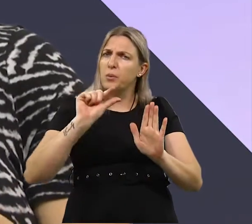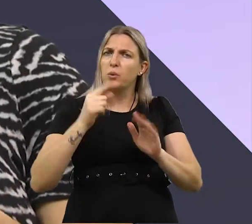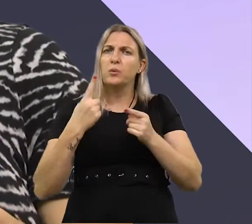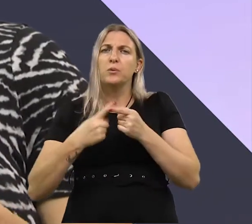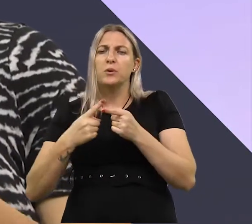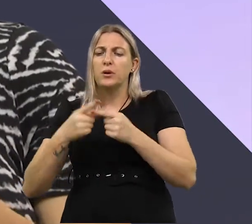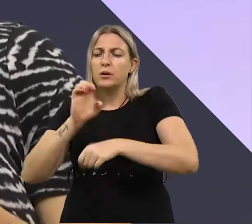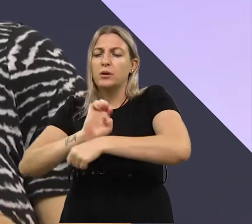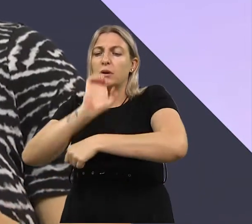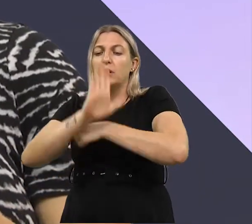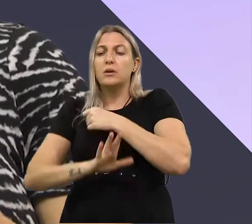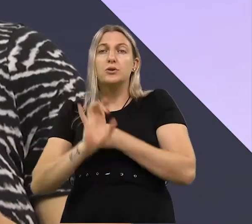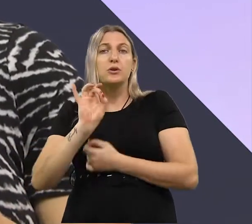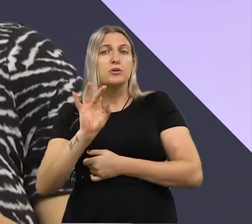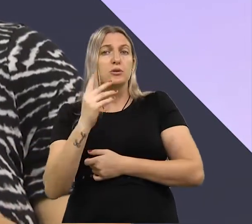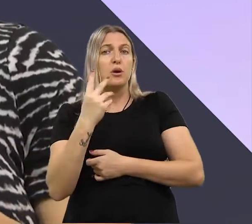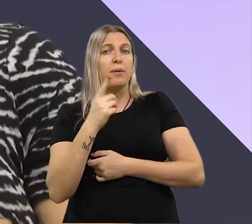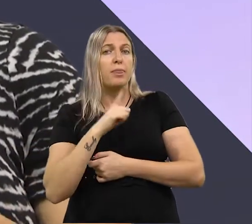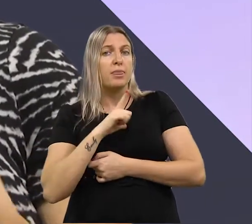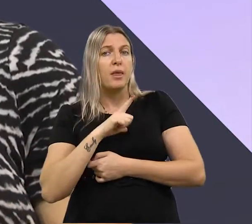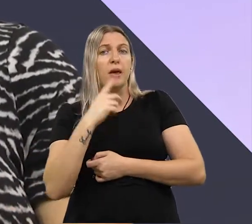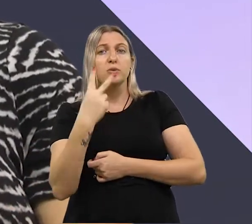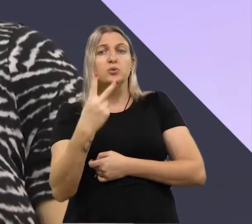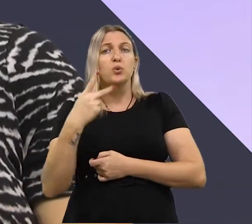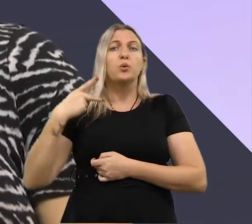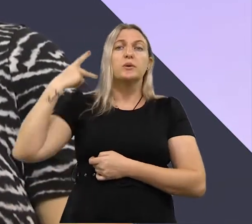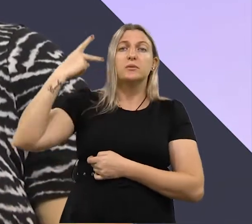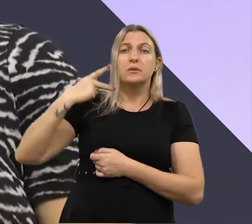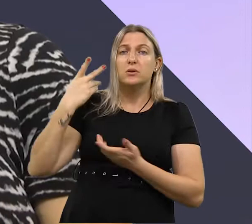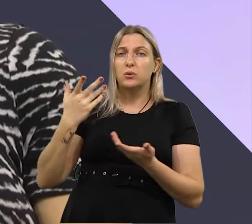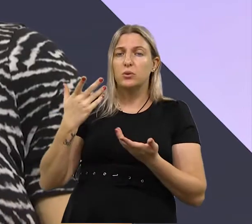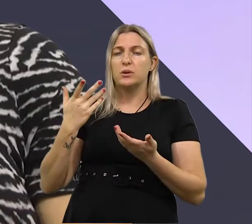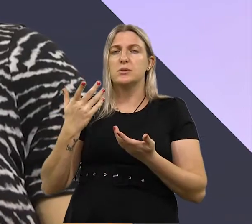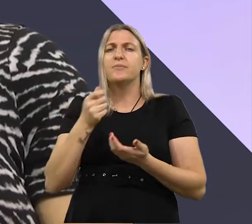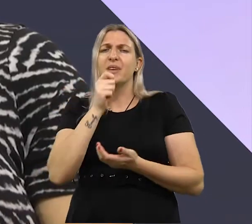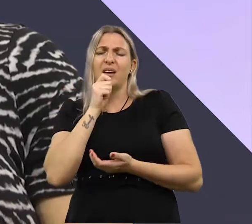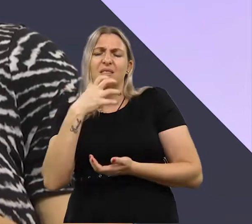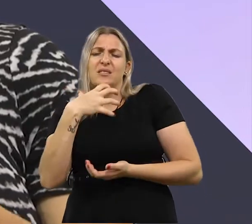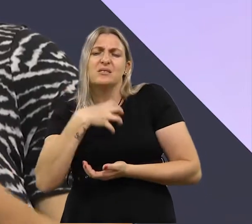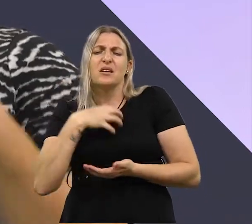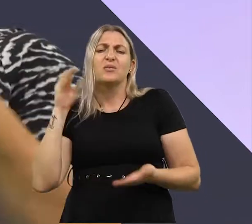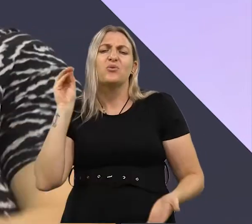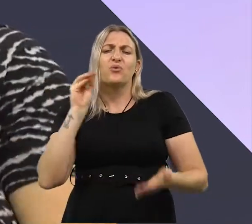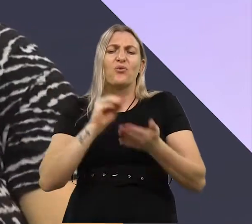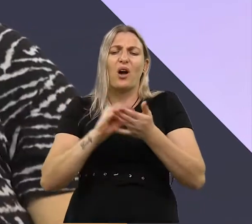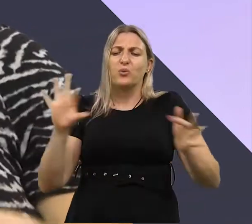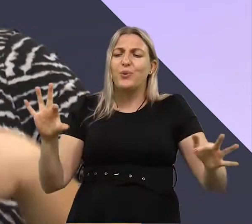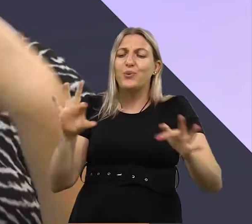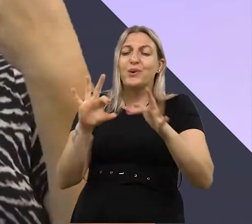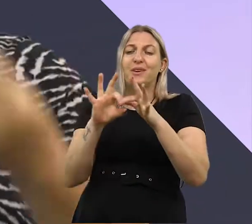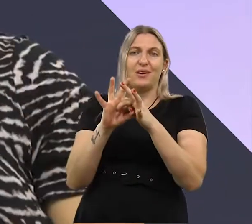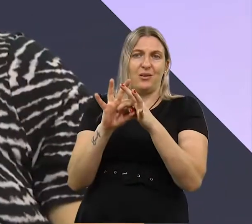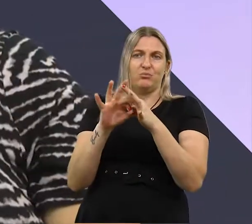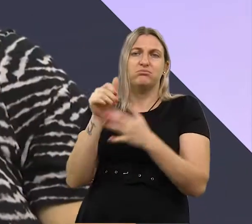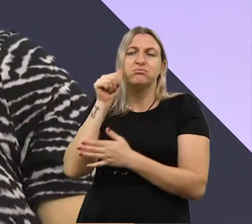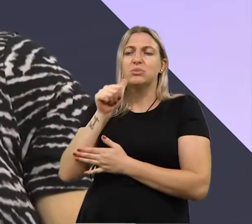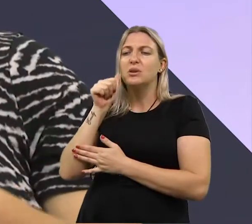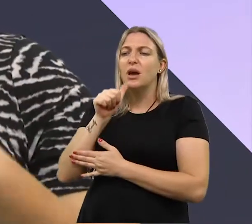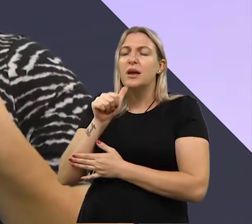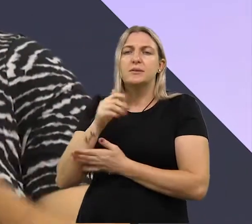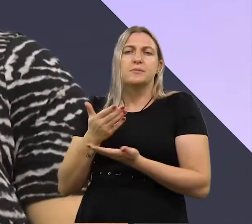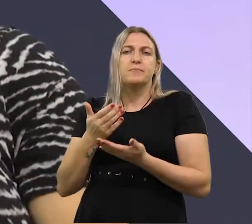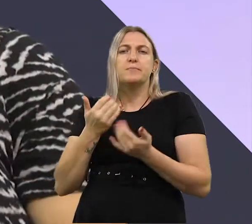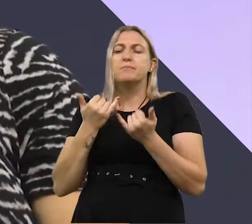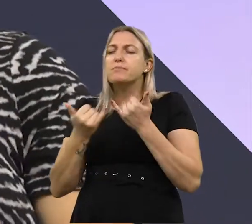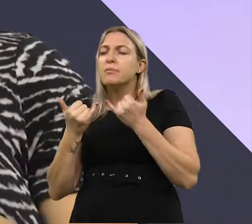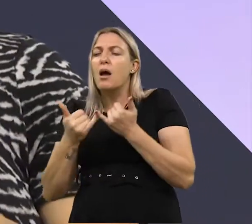pouco. Exato. E a gente ainda sente essa falta de união entre as mulheres, né? De apoiar uma companheira, de votar numa